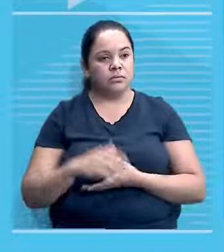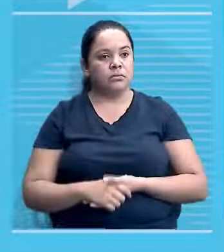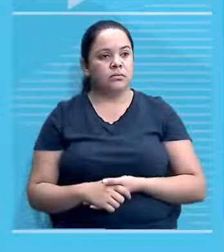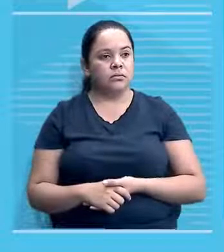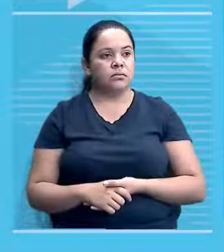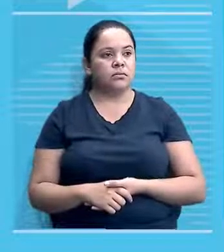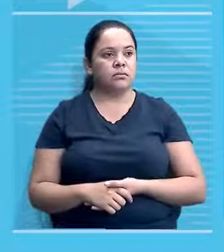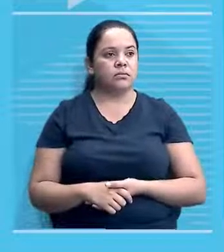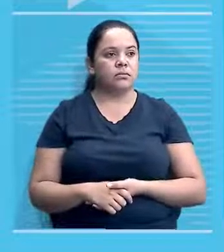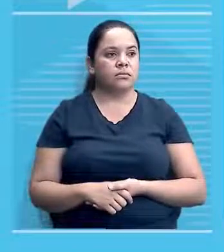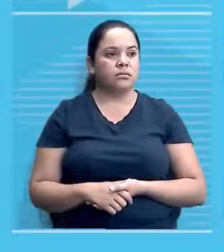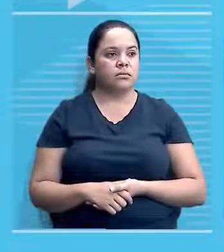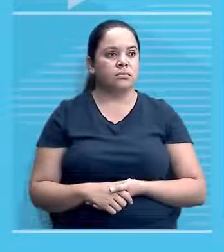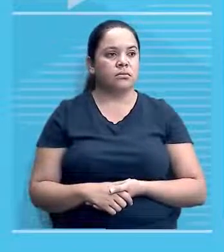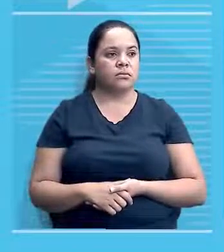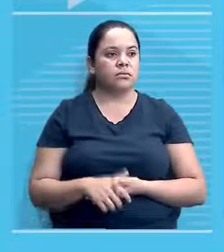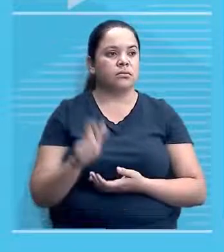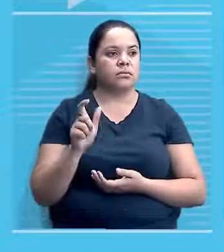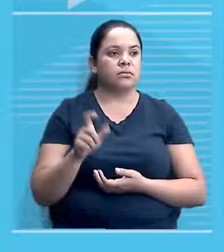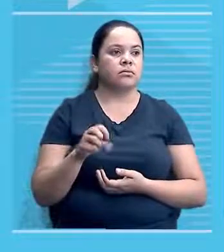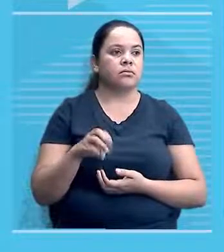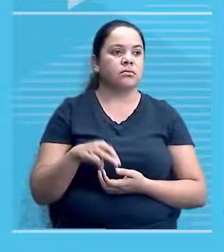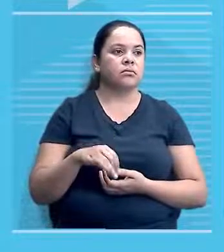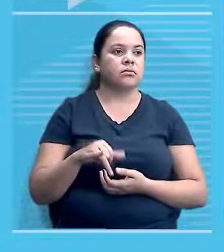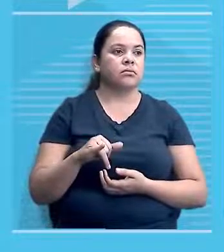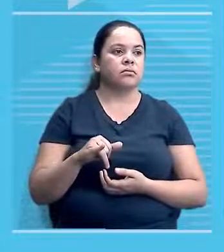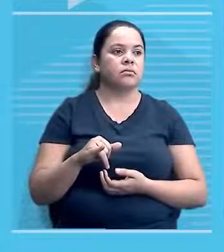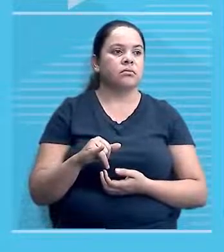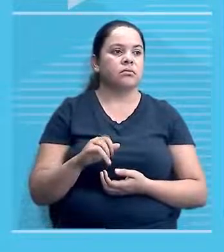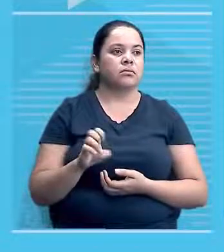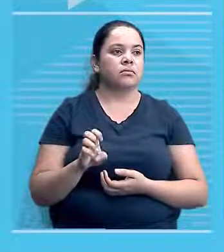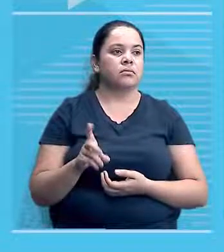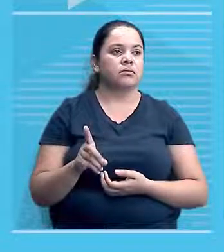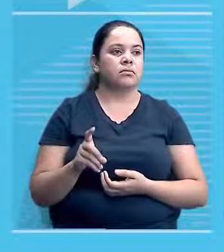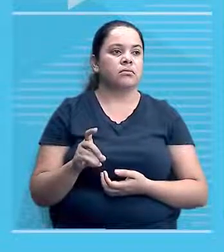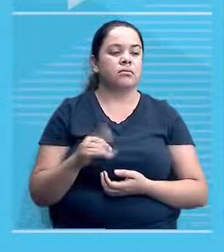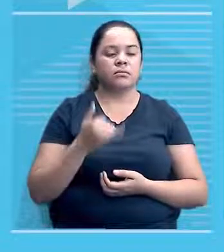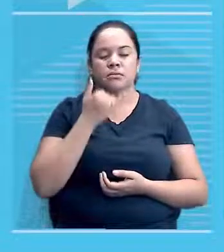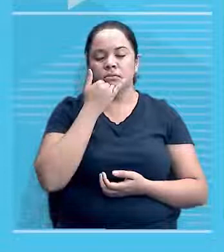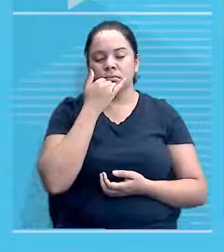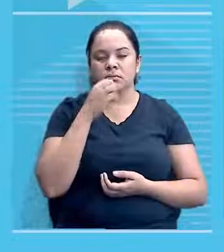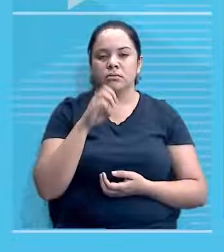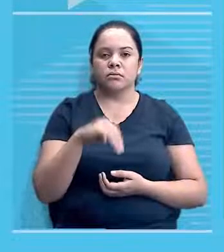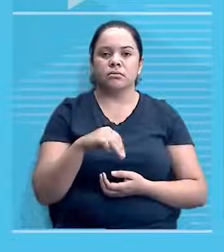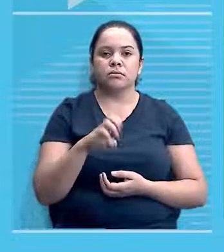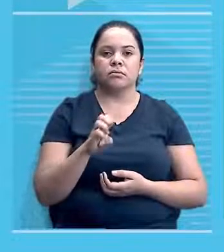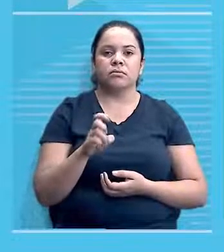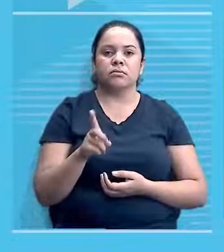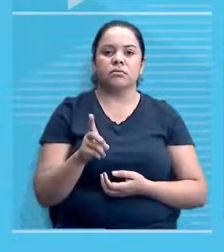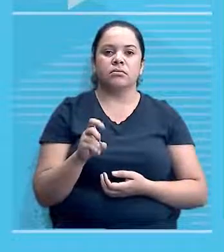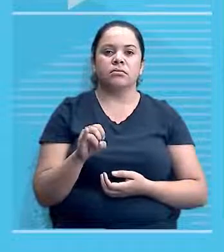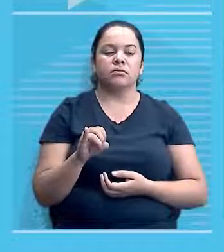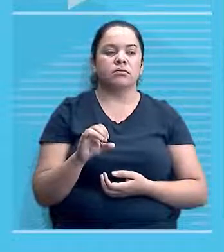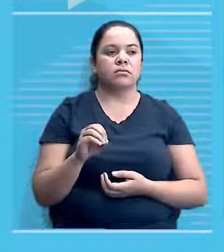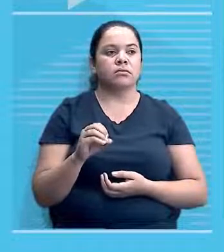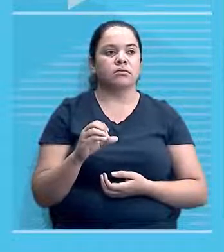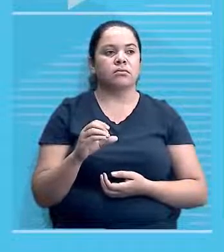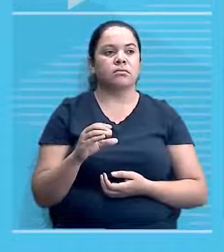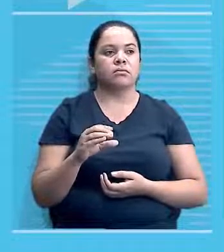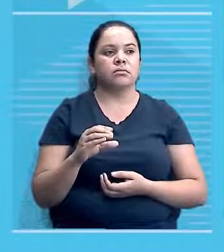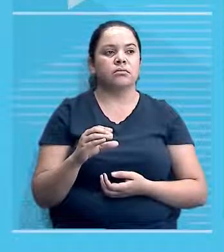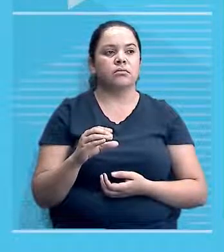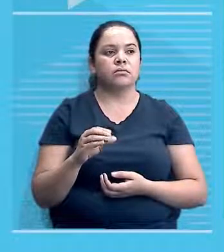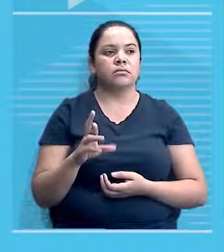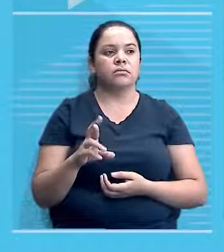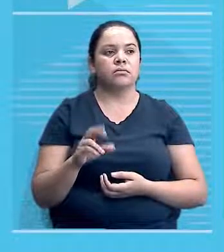a palavra mediocritas aí não é no sentido pejorativo no sentido de você saber utilizar as coisas